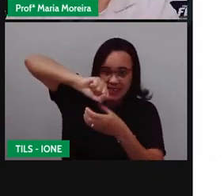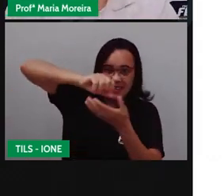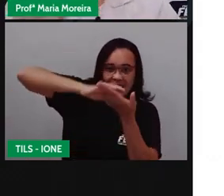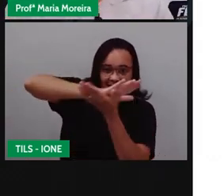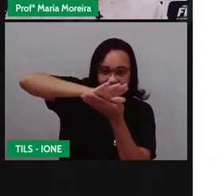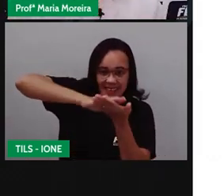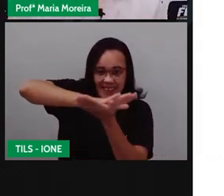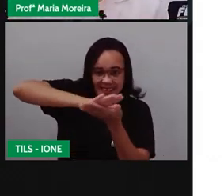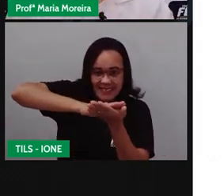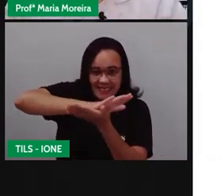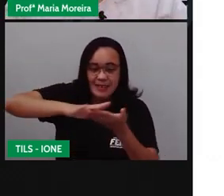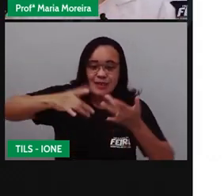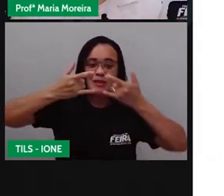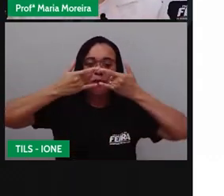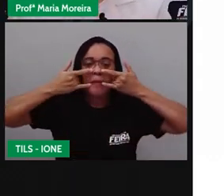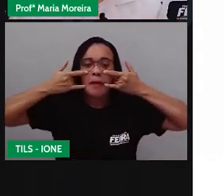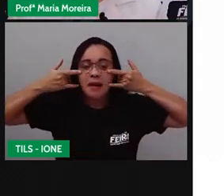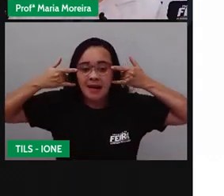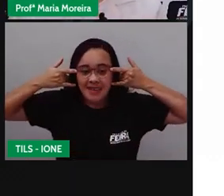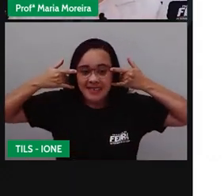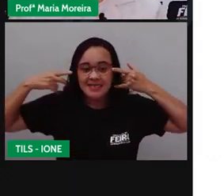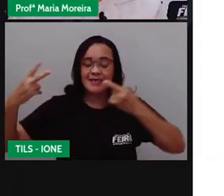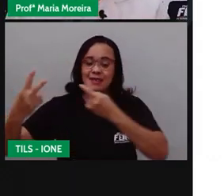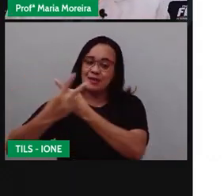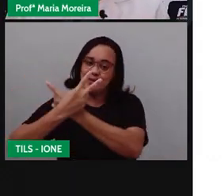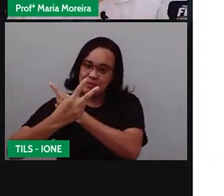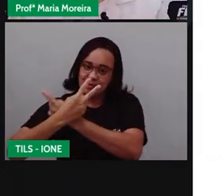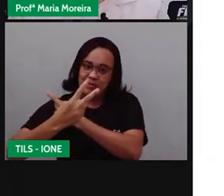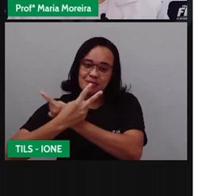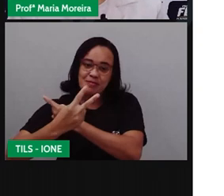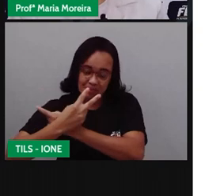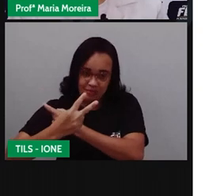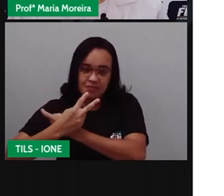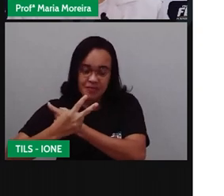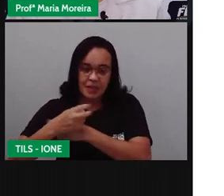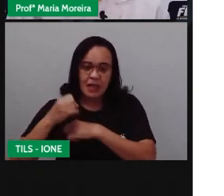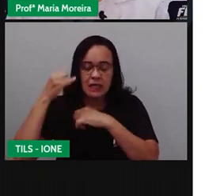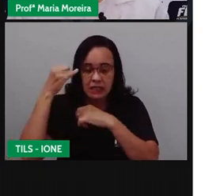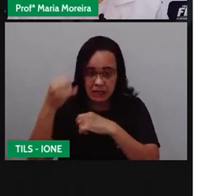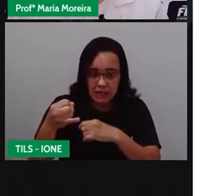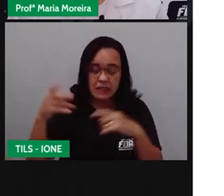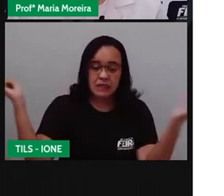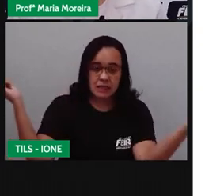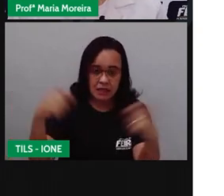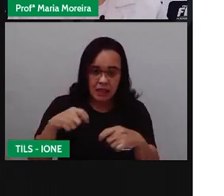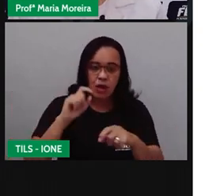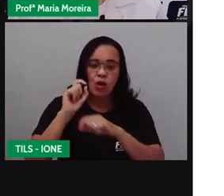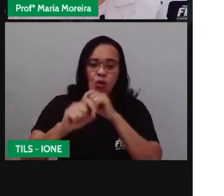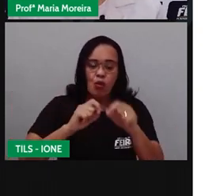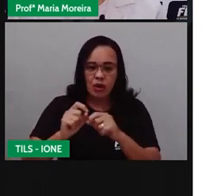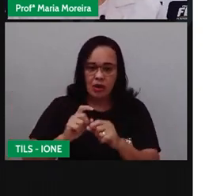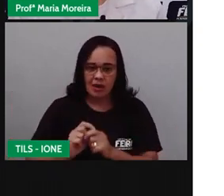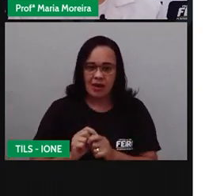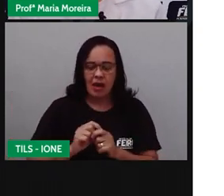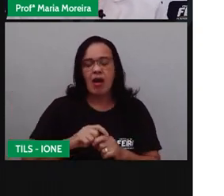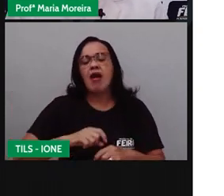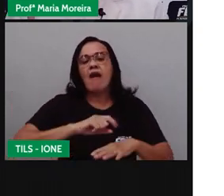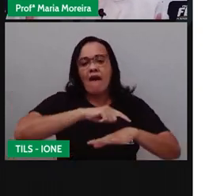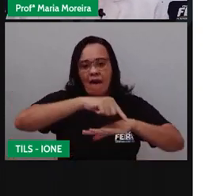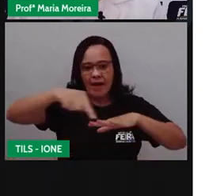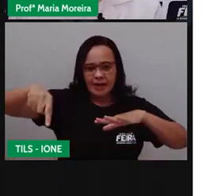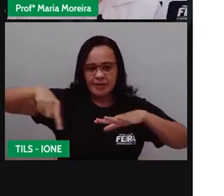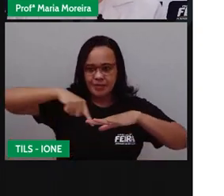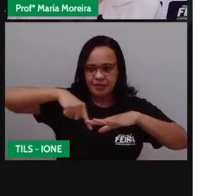Se protejam, fiquem bem guardadinhos, tá? Se possível for, pratiquem o distanciamento social.